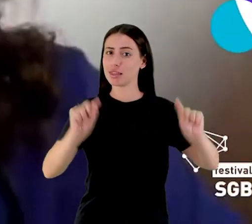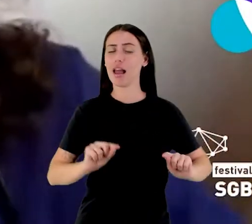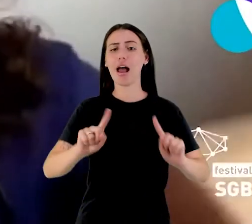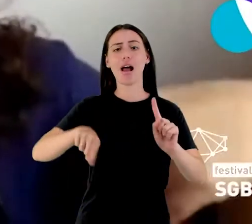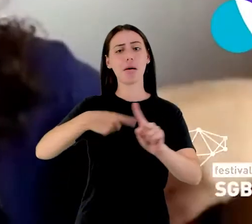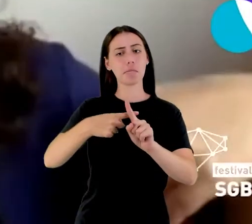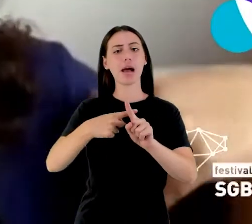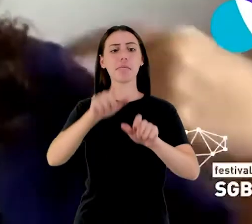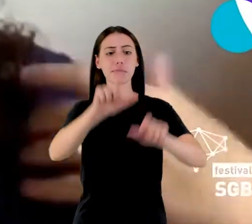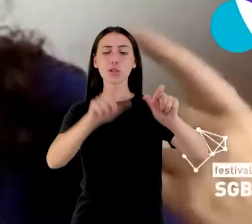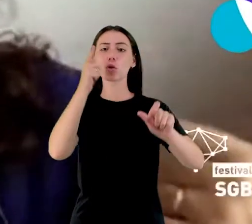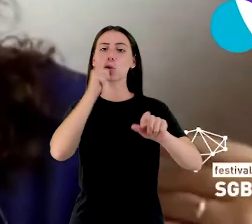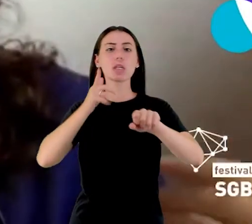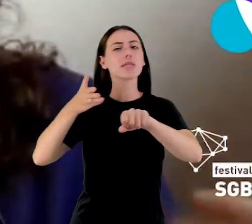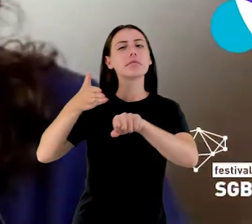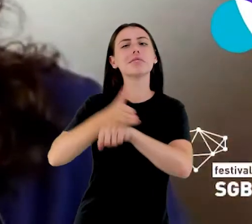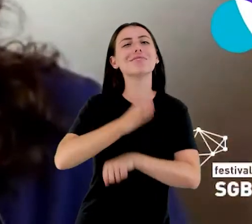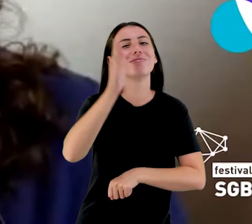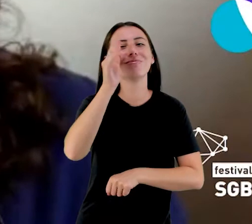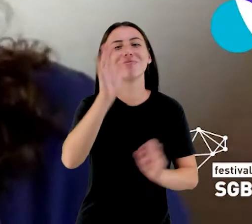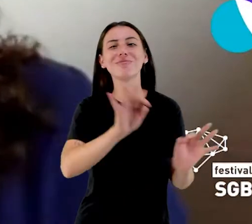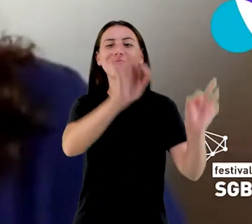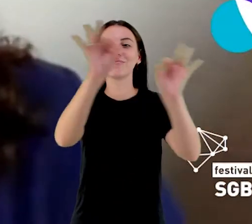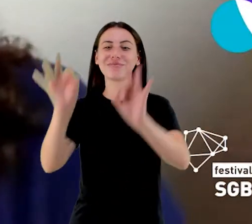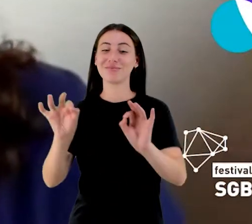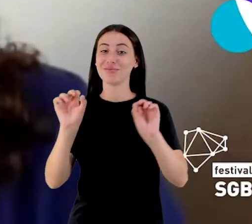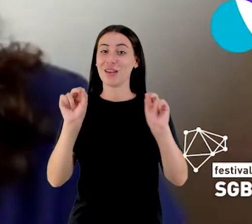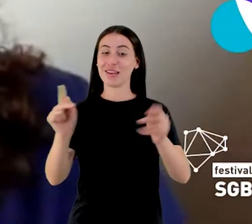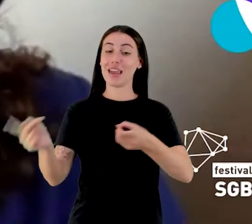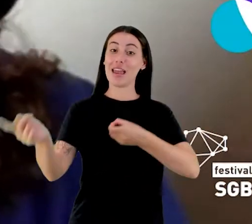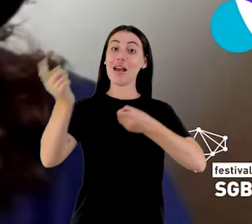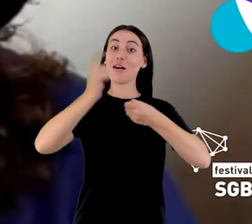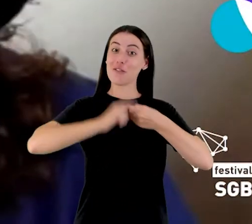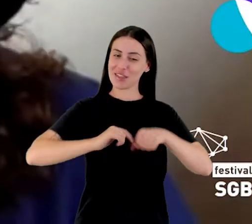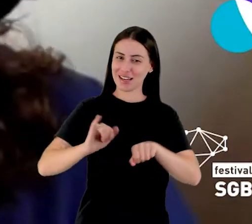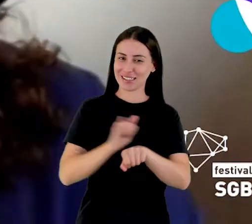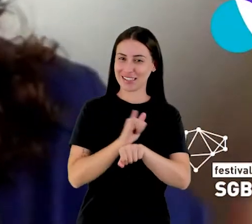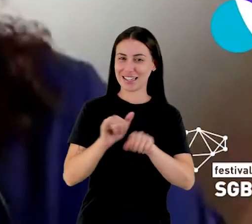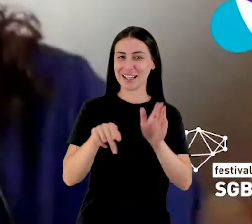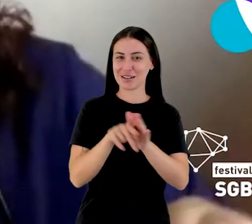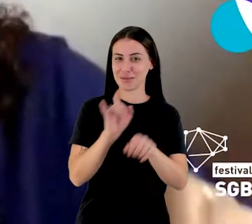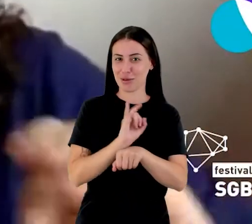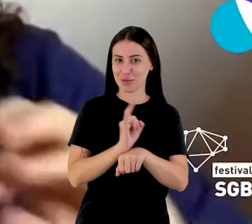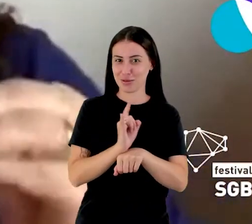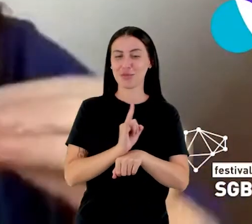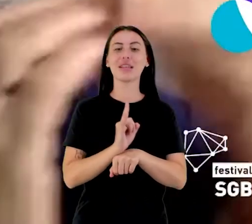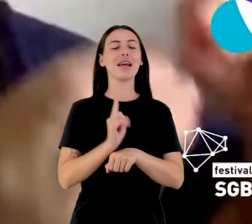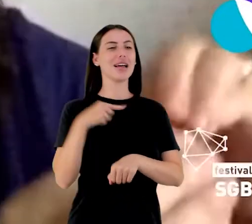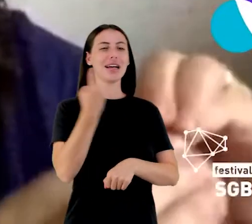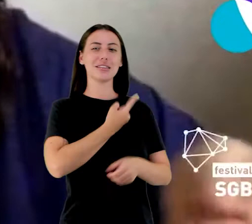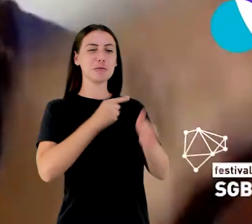Brasil, também vinha de um investimento do fundo setorial, BNDES, enfim. Então, uma